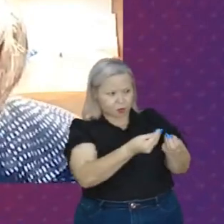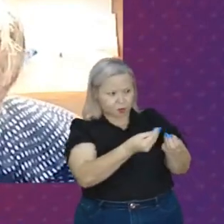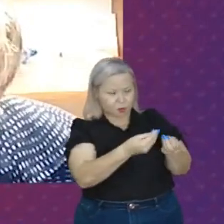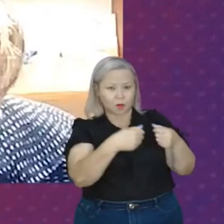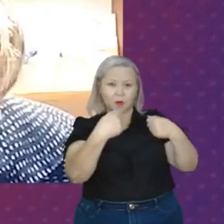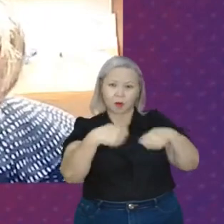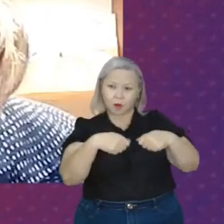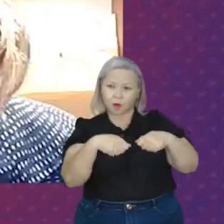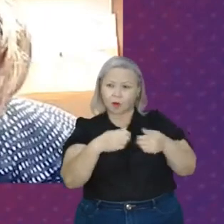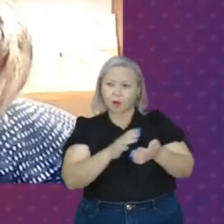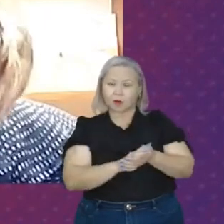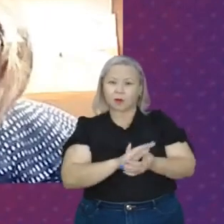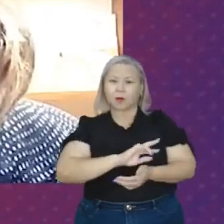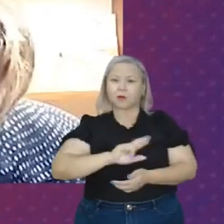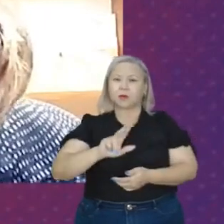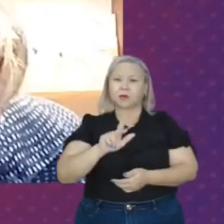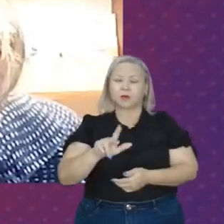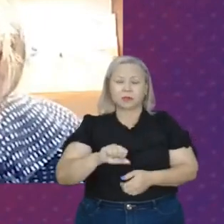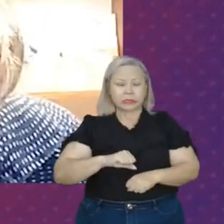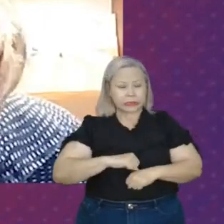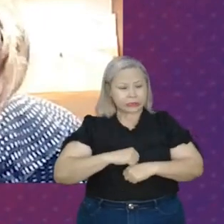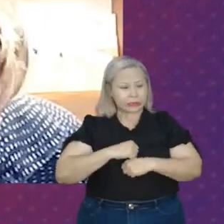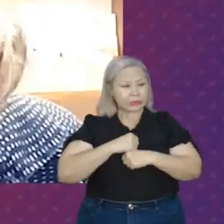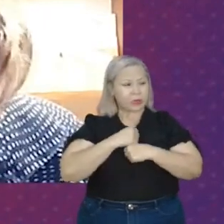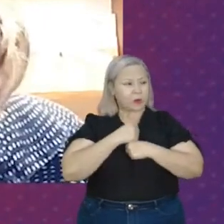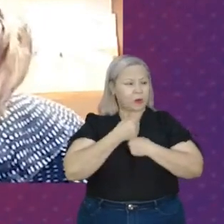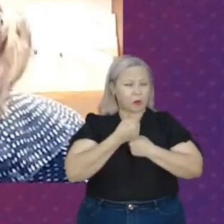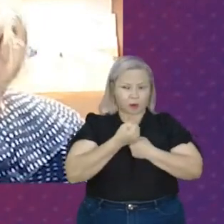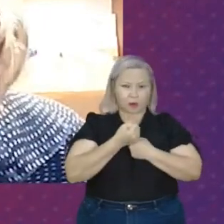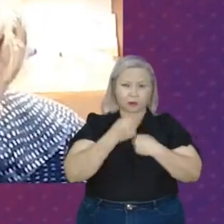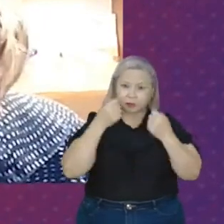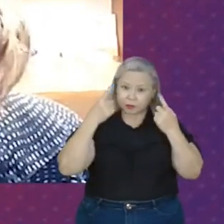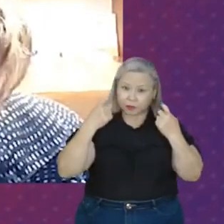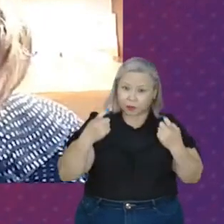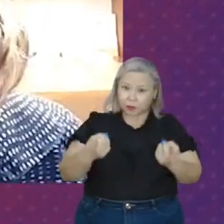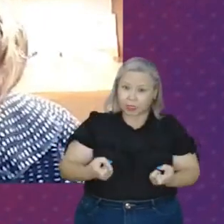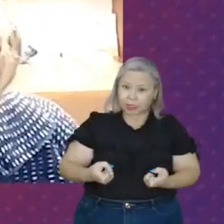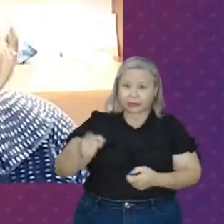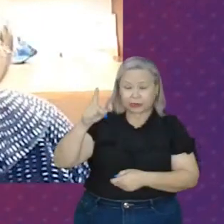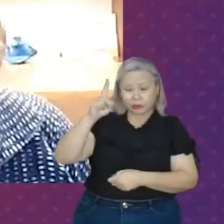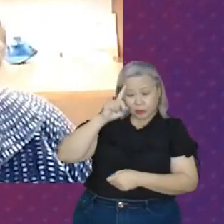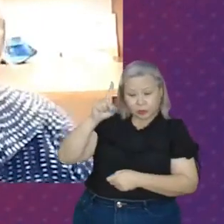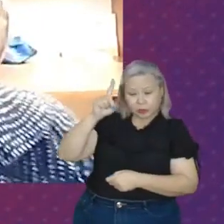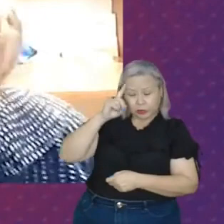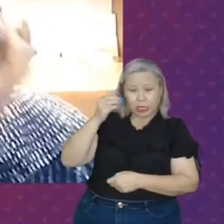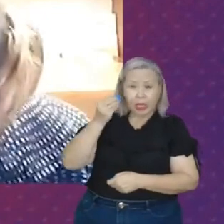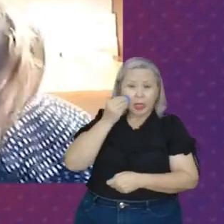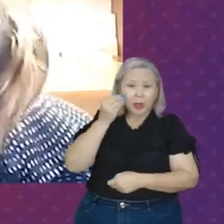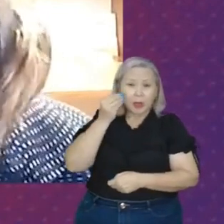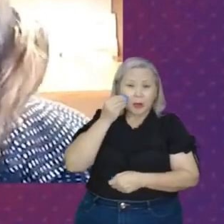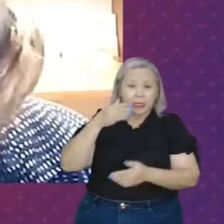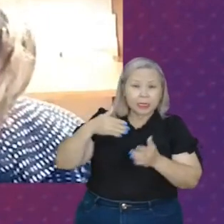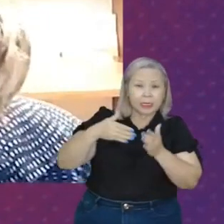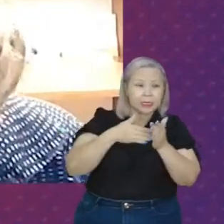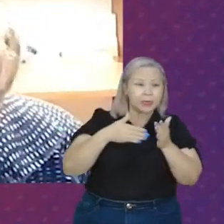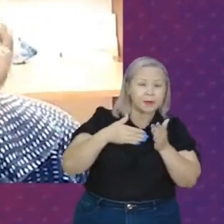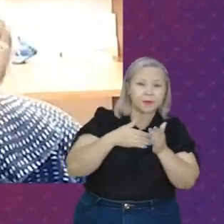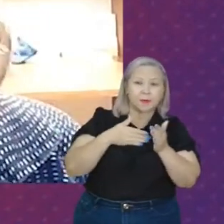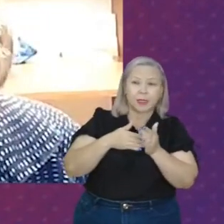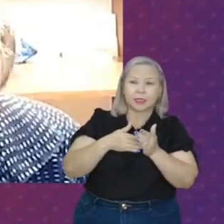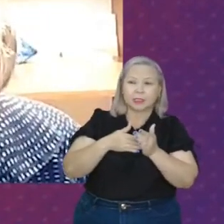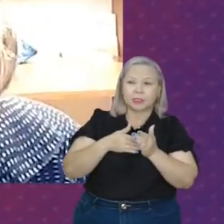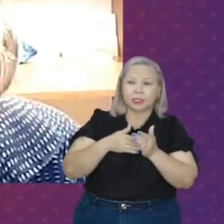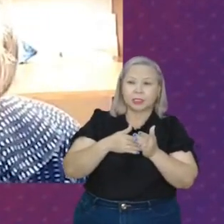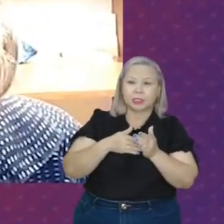viver. Sofrendo um profundo ódio e uma profunda violência cotidiana para tentar impedir que ela exerça o